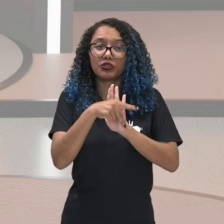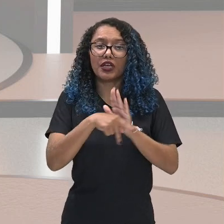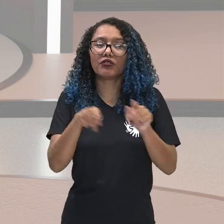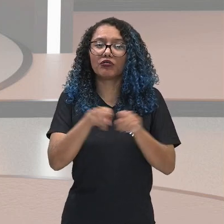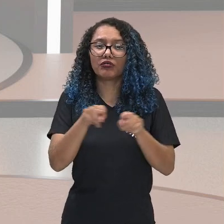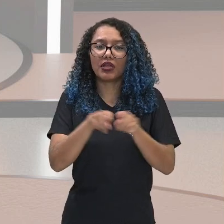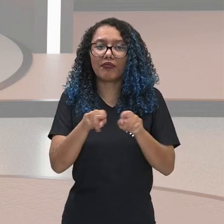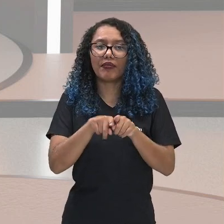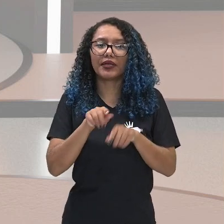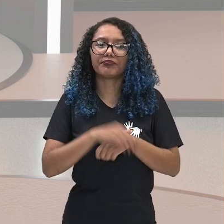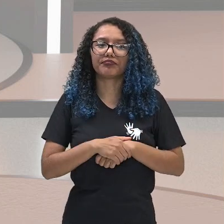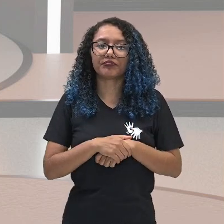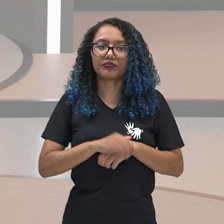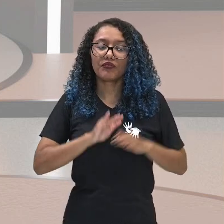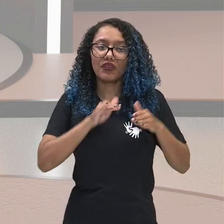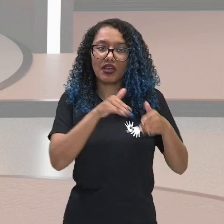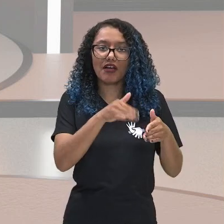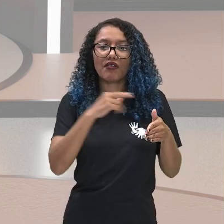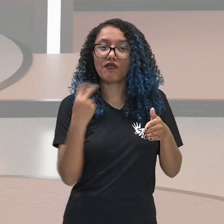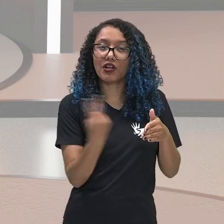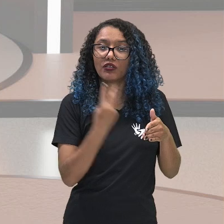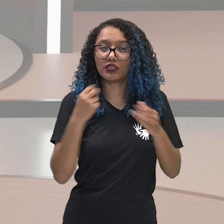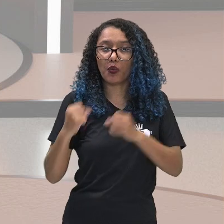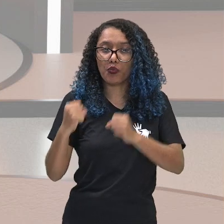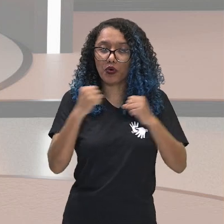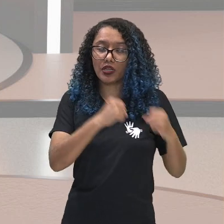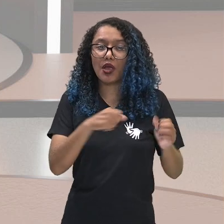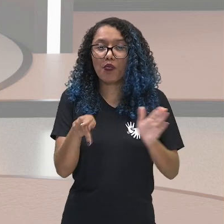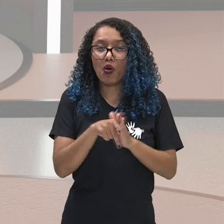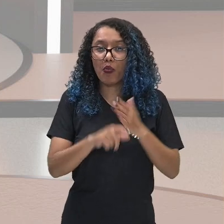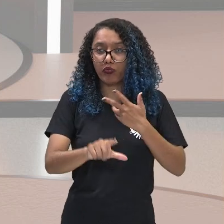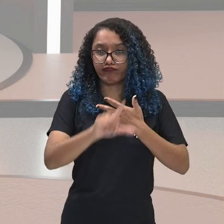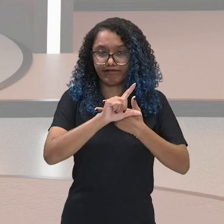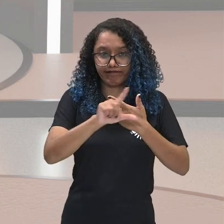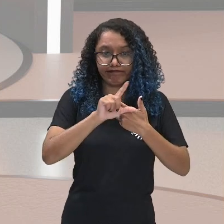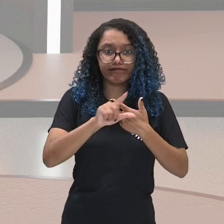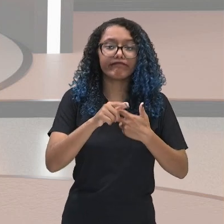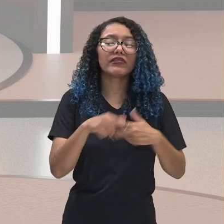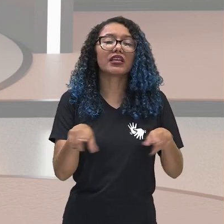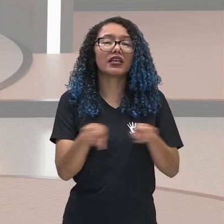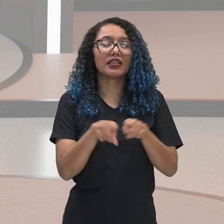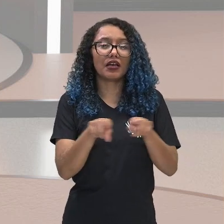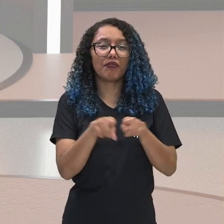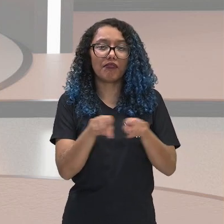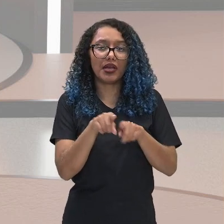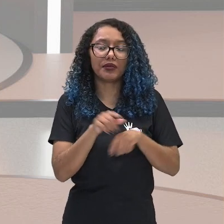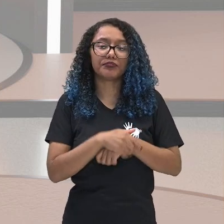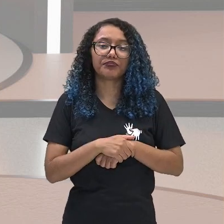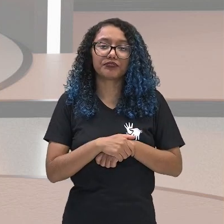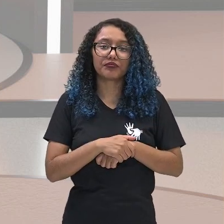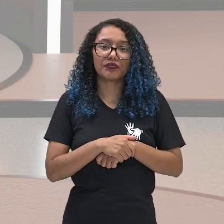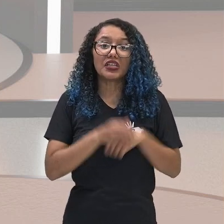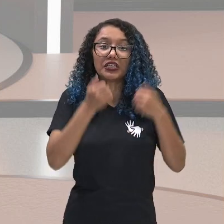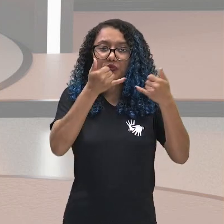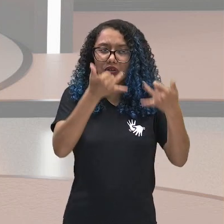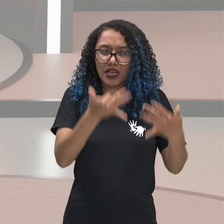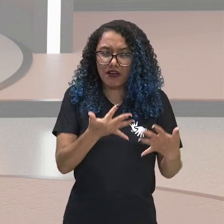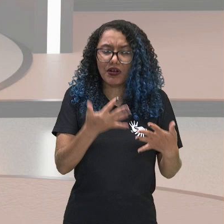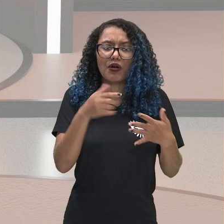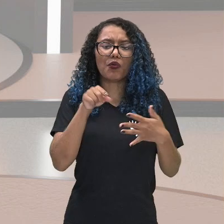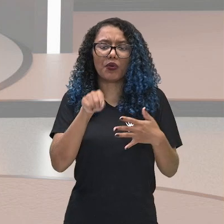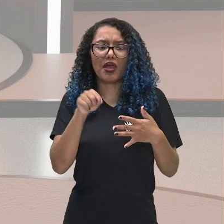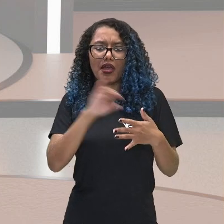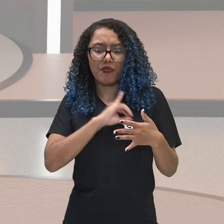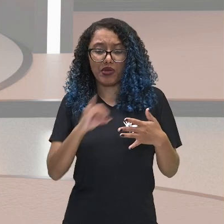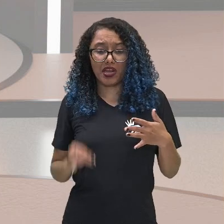ampliava e valorizava os poderes do legislativo e estabelecia, então, que o imperador não tinha poderes de dissolver o